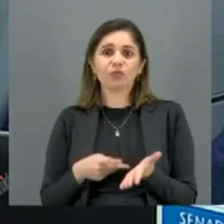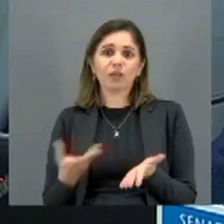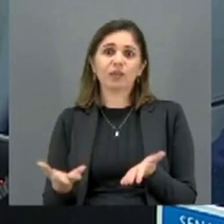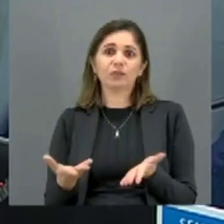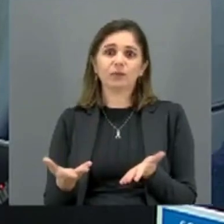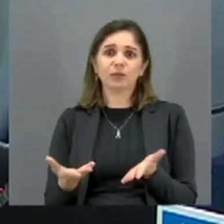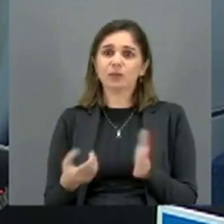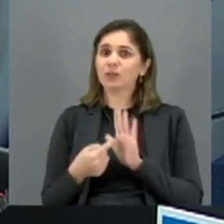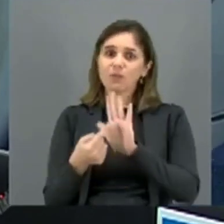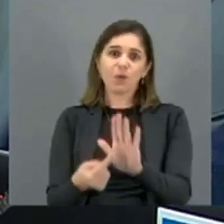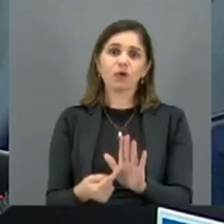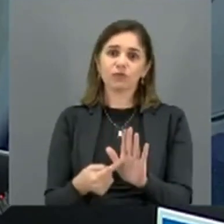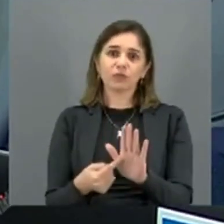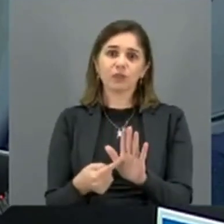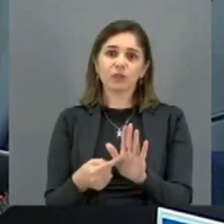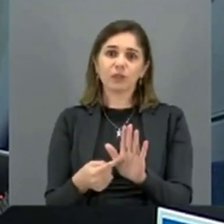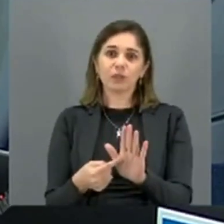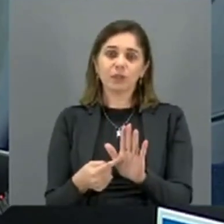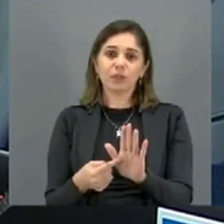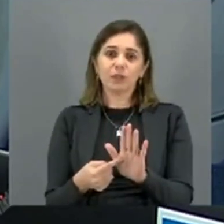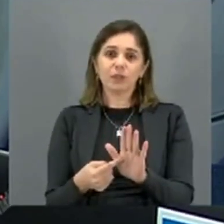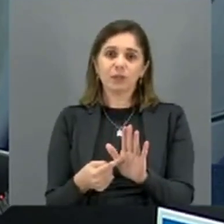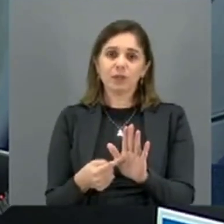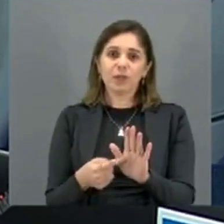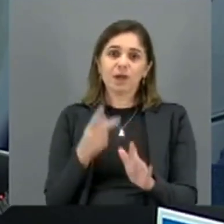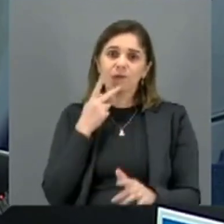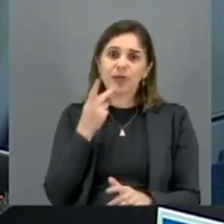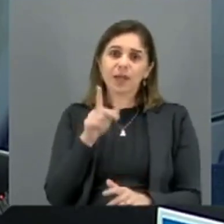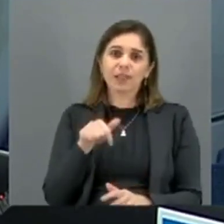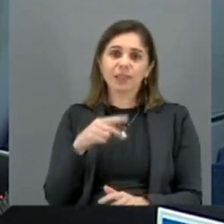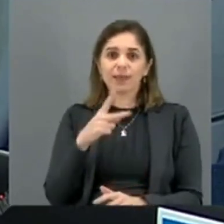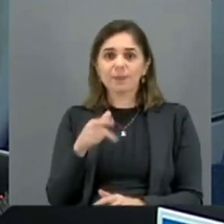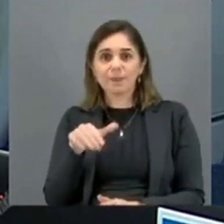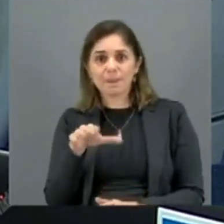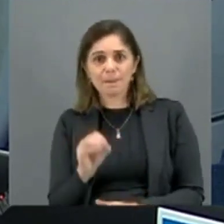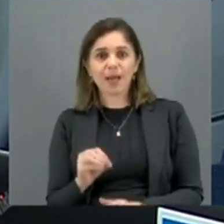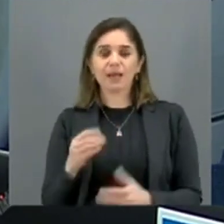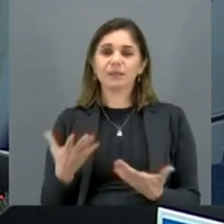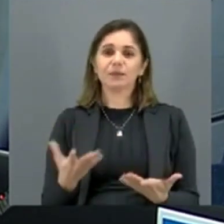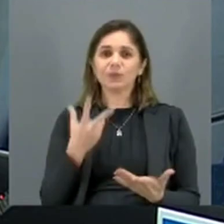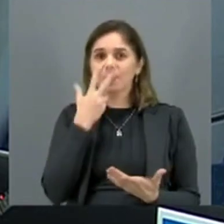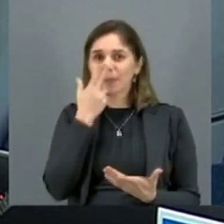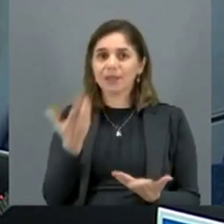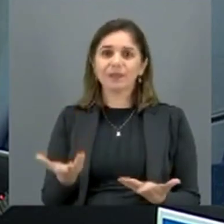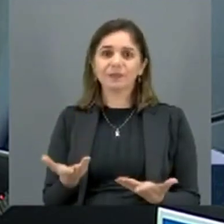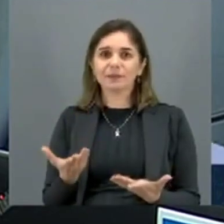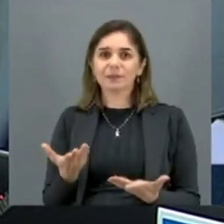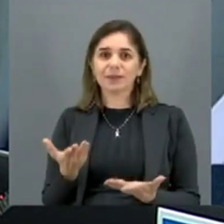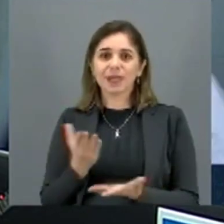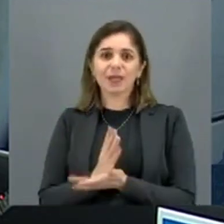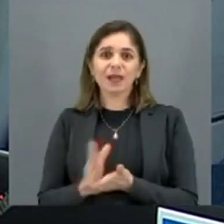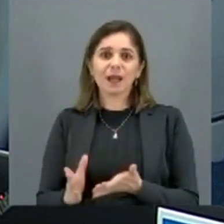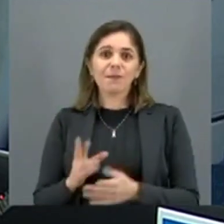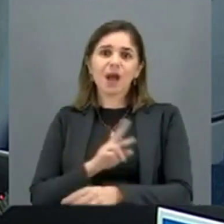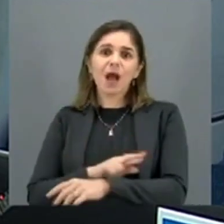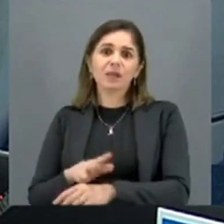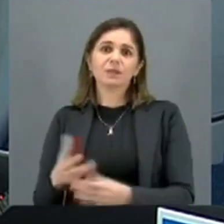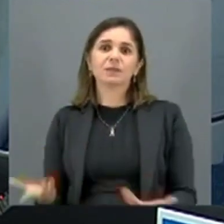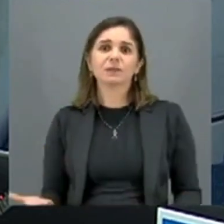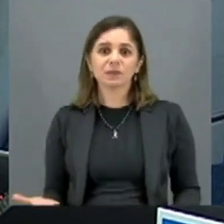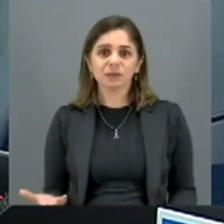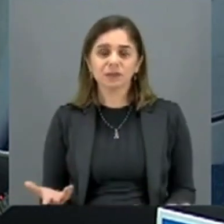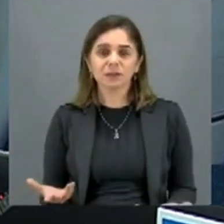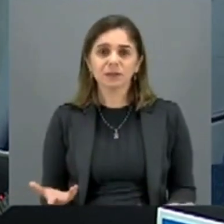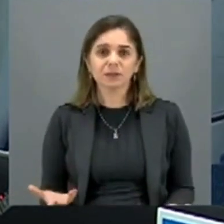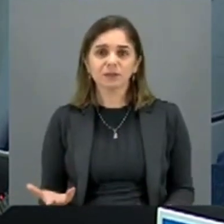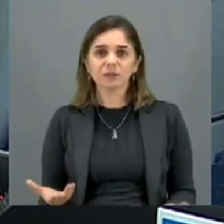for aprovado, autodeclarar-se pardo pode se transformar no fim de linha de um processo de uma raça. Portanto, eu estou pedindo Senador